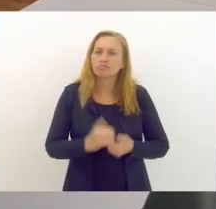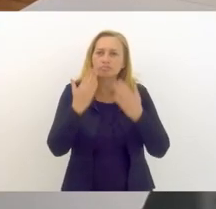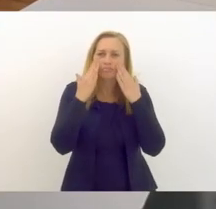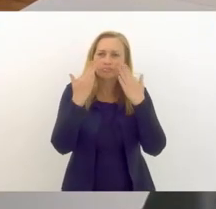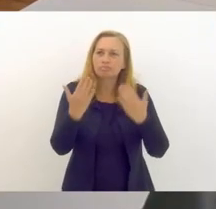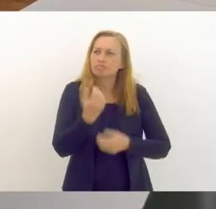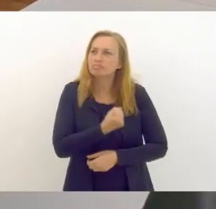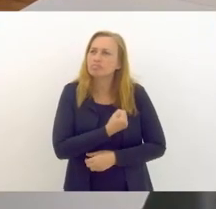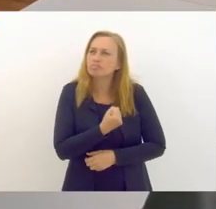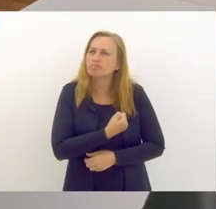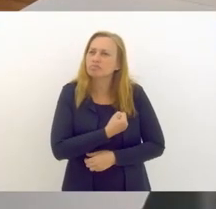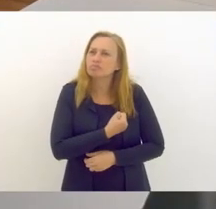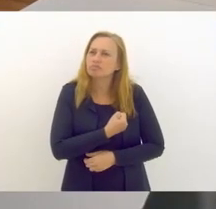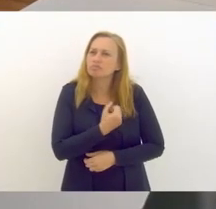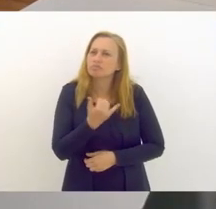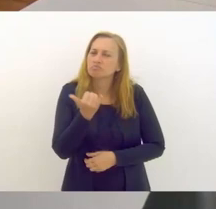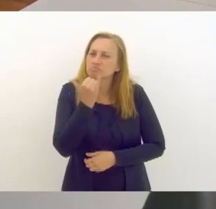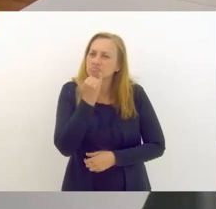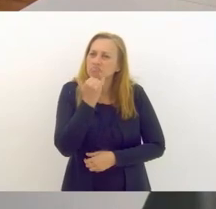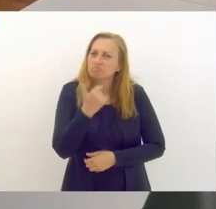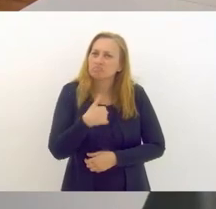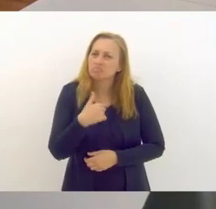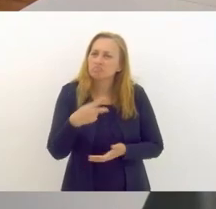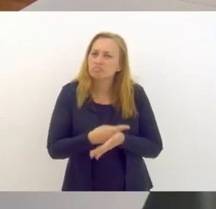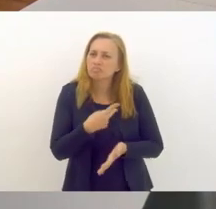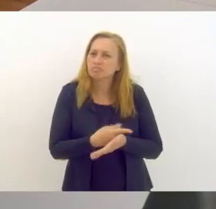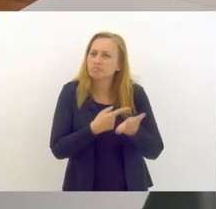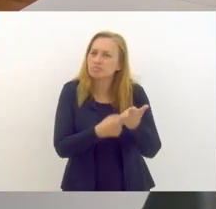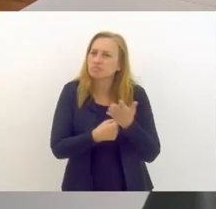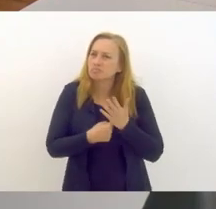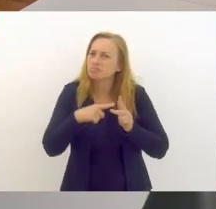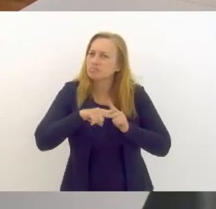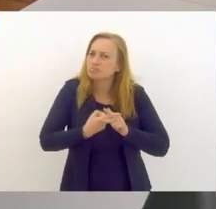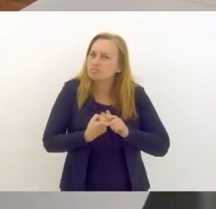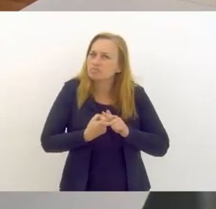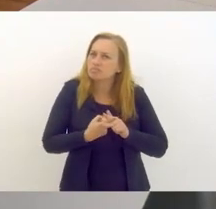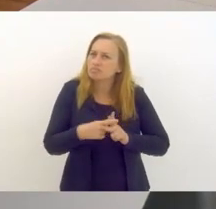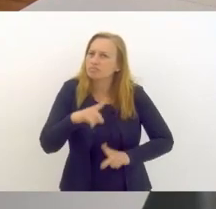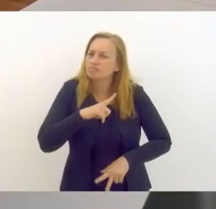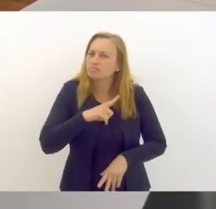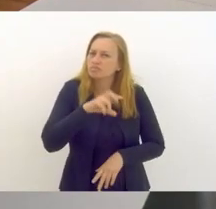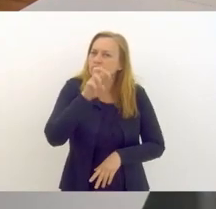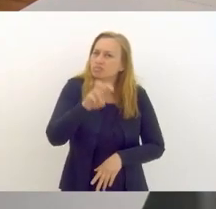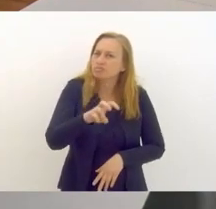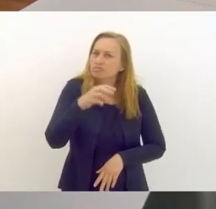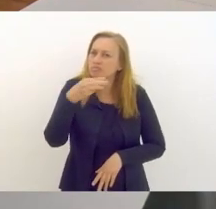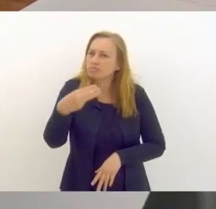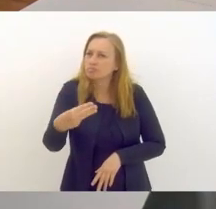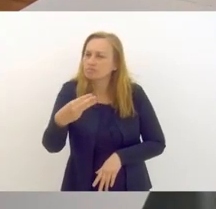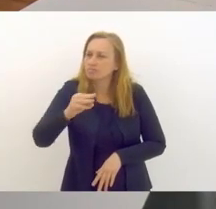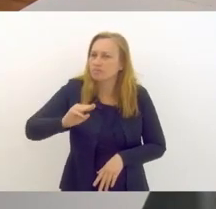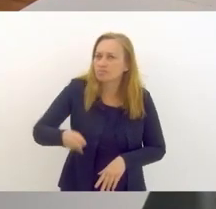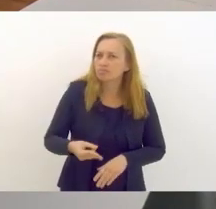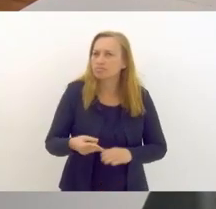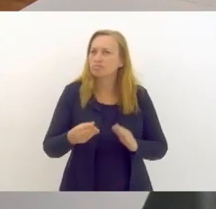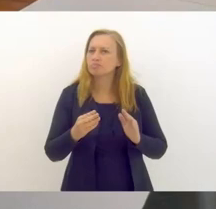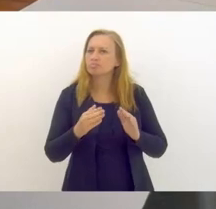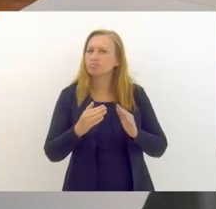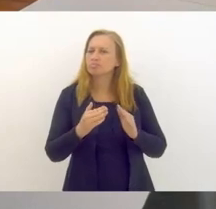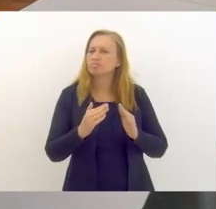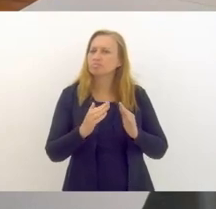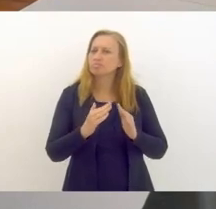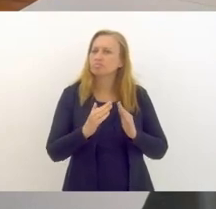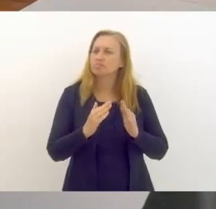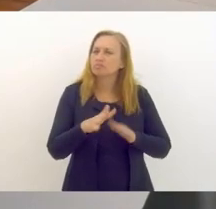apresentado um número, me perdoe se eu estiver enganado, você me ajuda e corrige, que havia cerca de 53 mil turmas na rede estadual de educação,